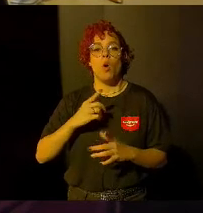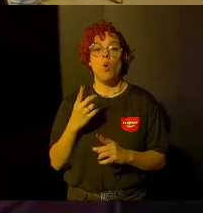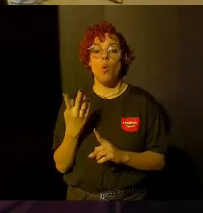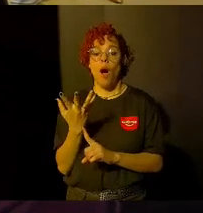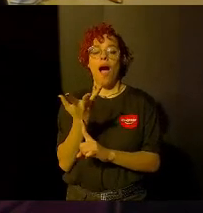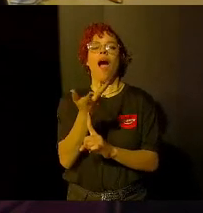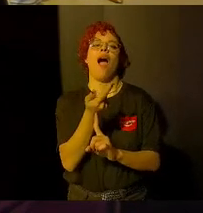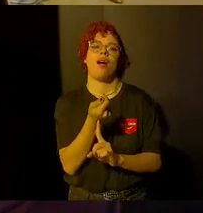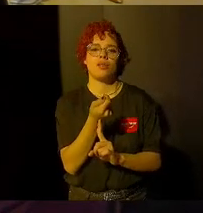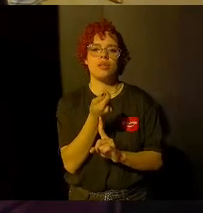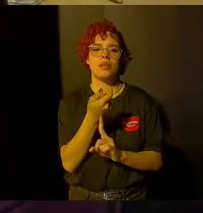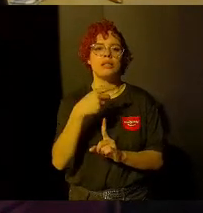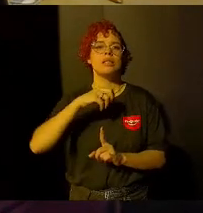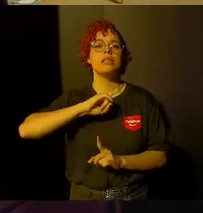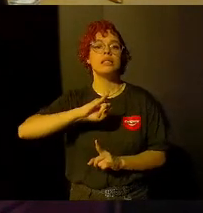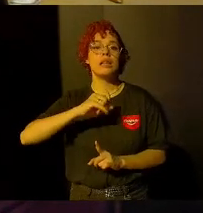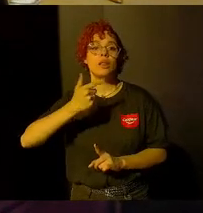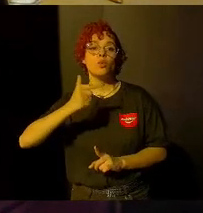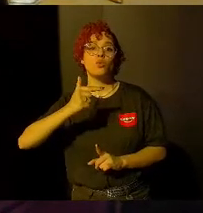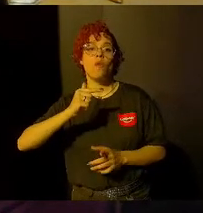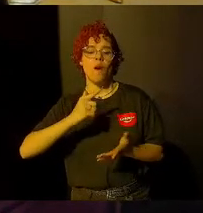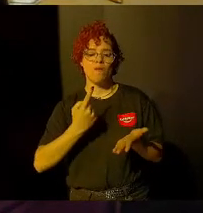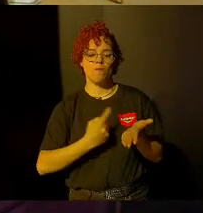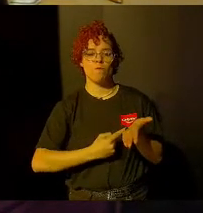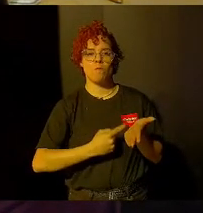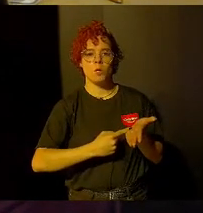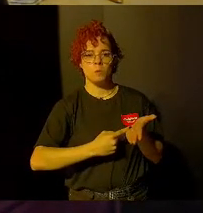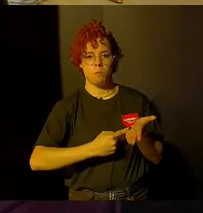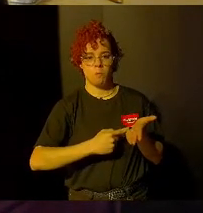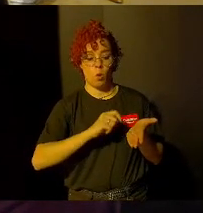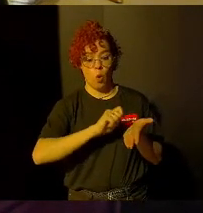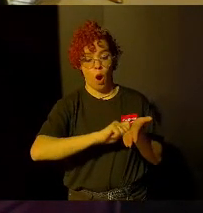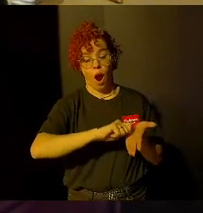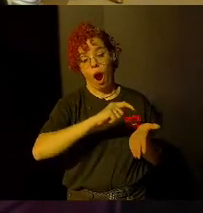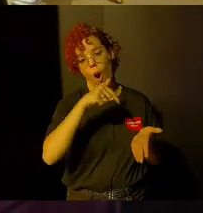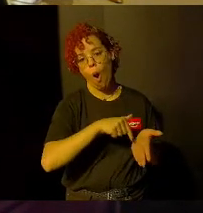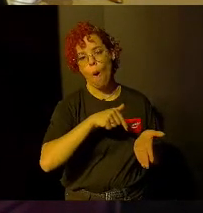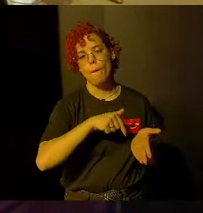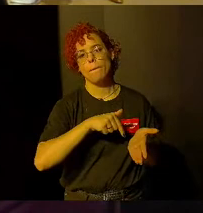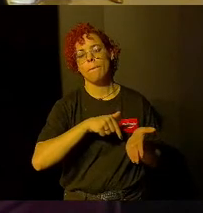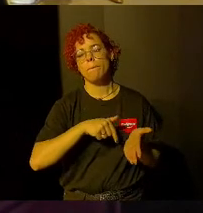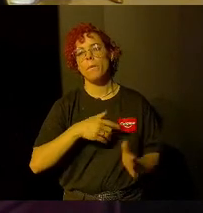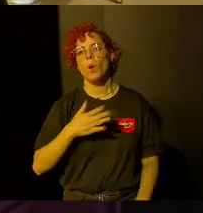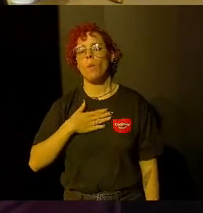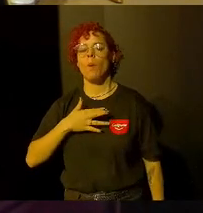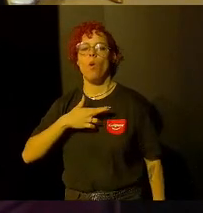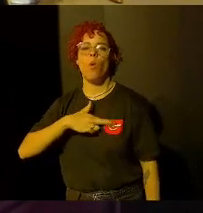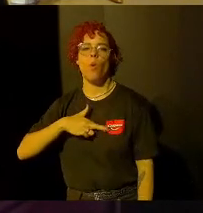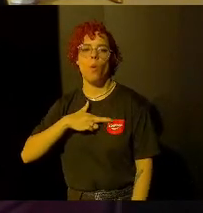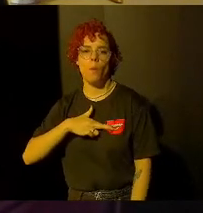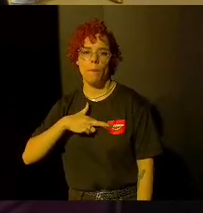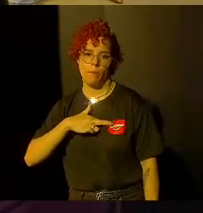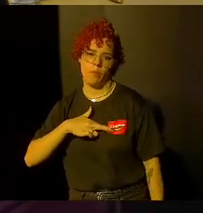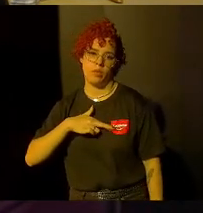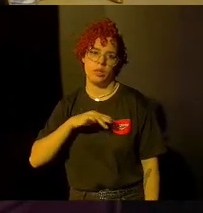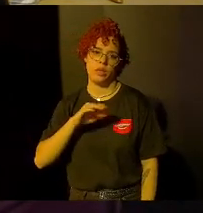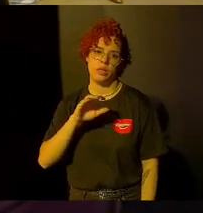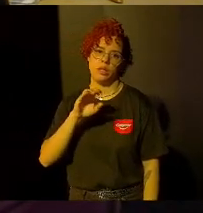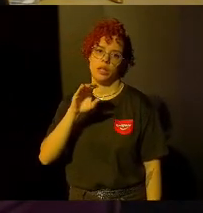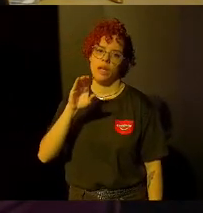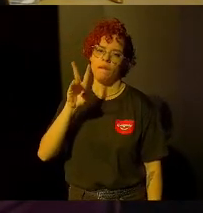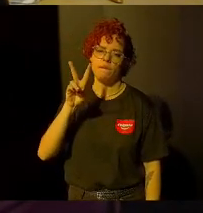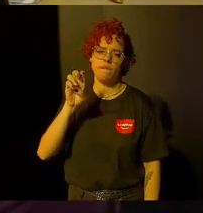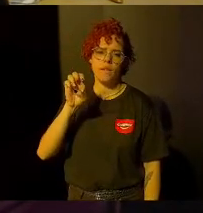compromisso eu no meu romance ano em Veneza eu falo